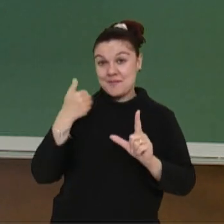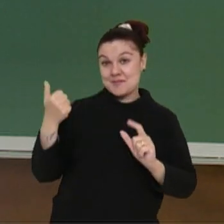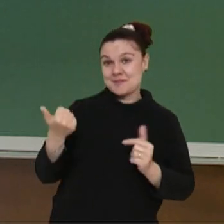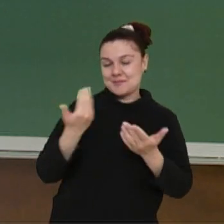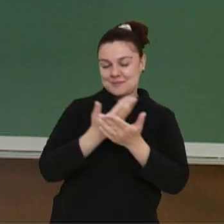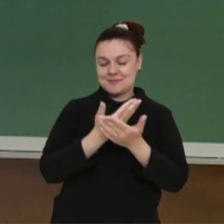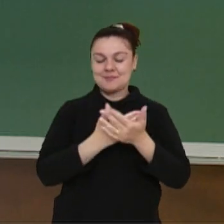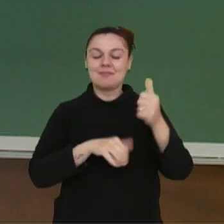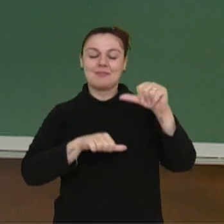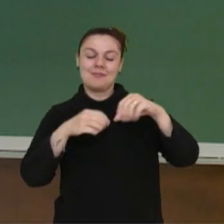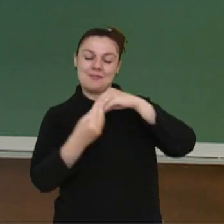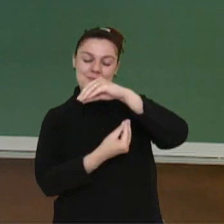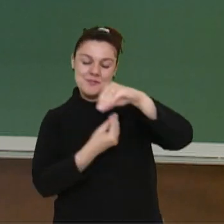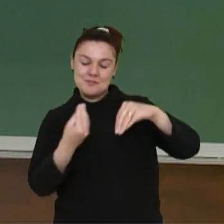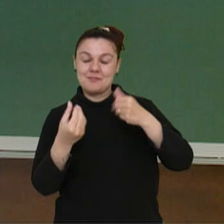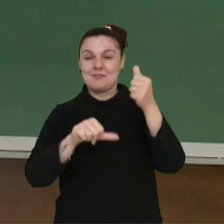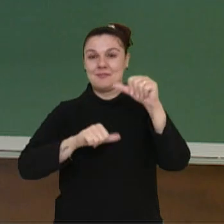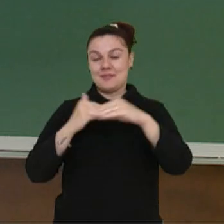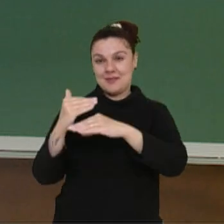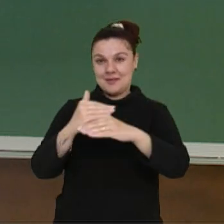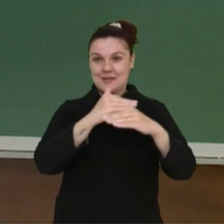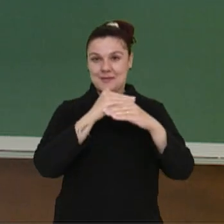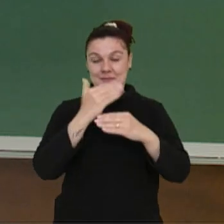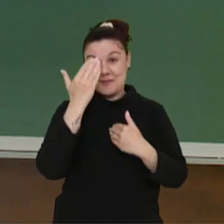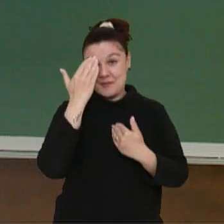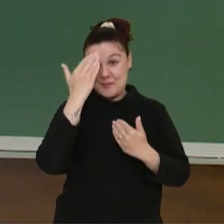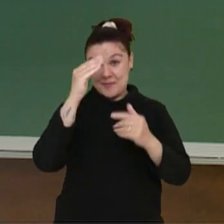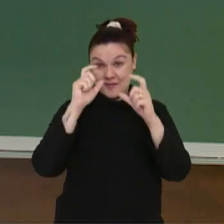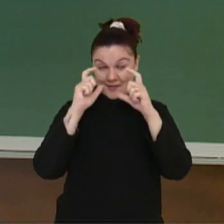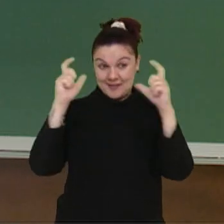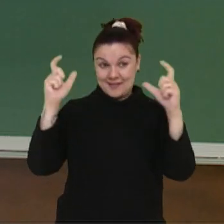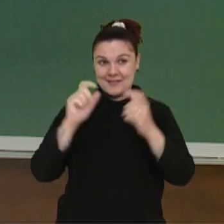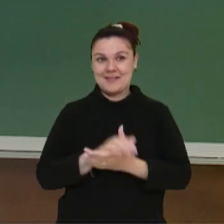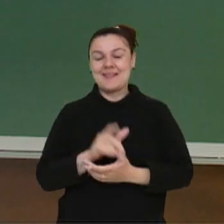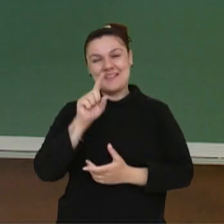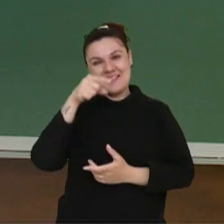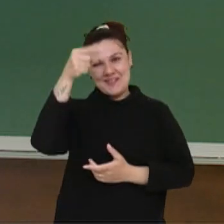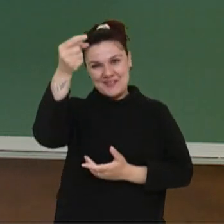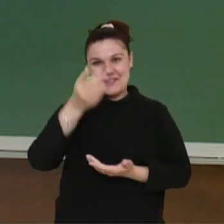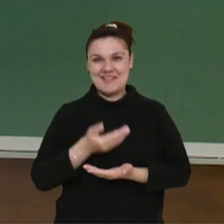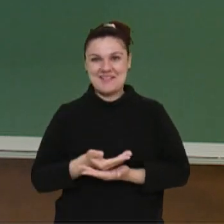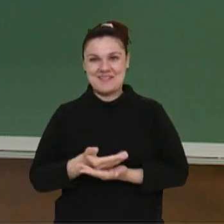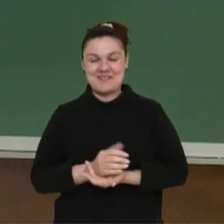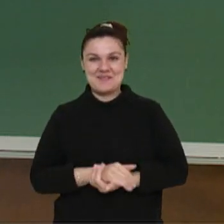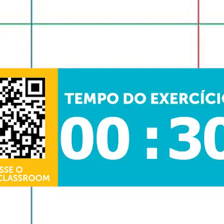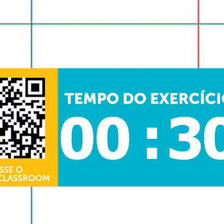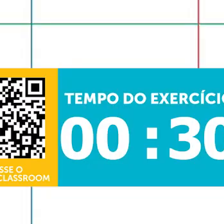estudo das nossas reações de equilíbrio químico. Obrigada pela atenção de vocês e até a próxima!